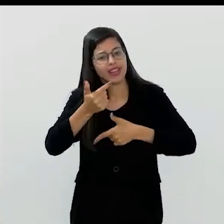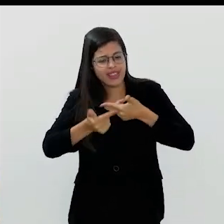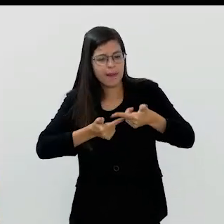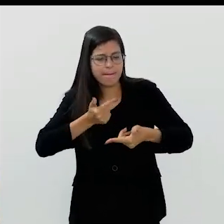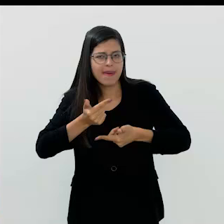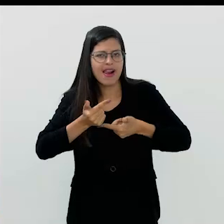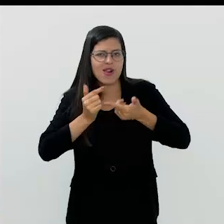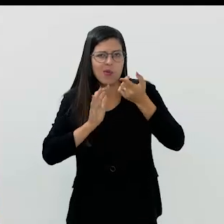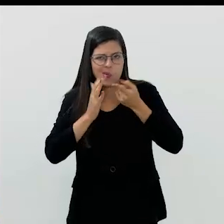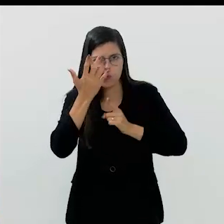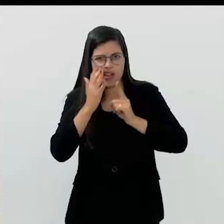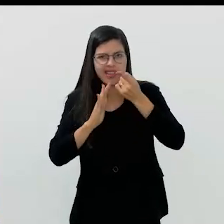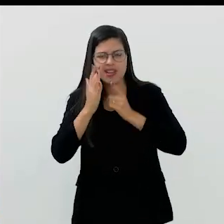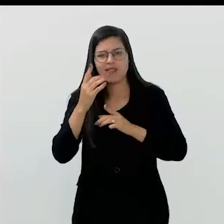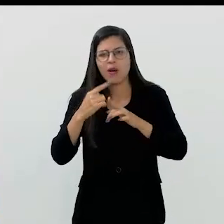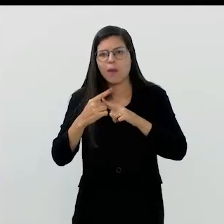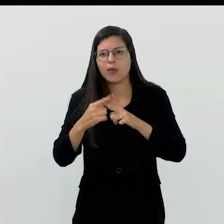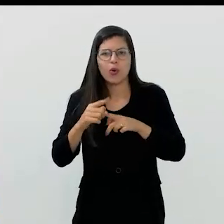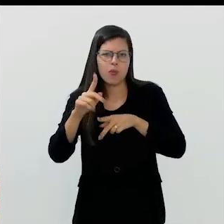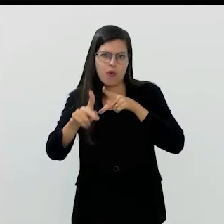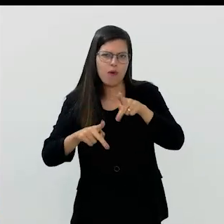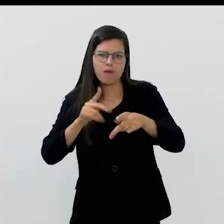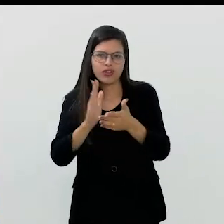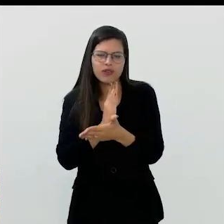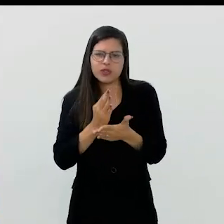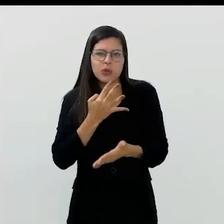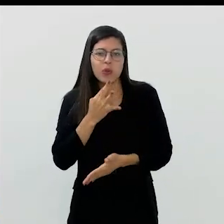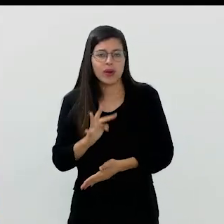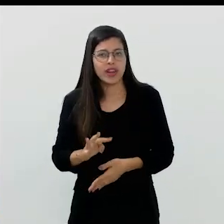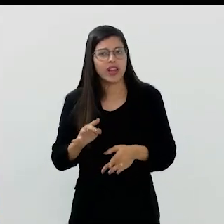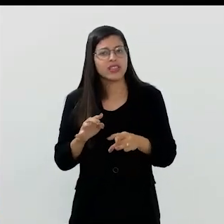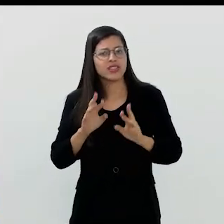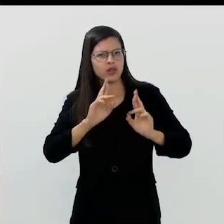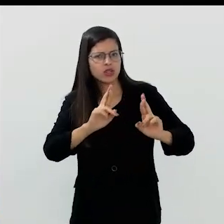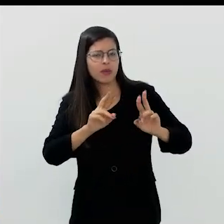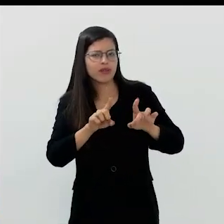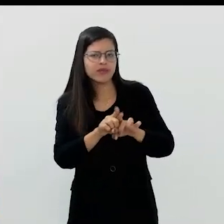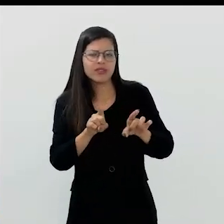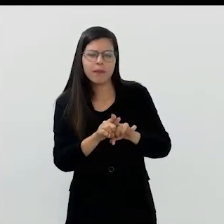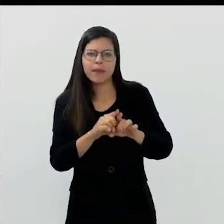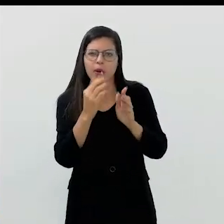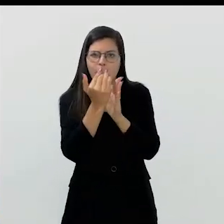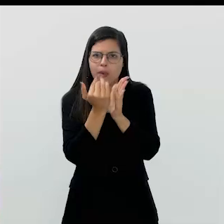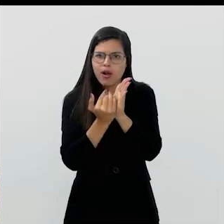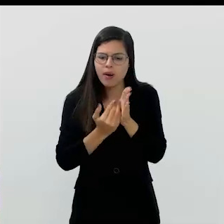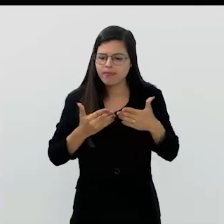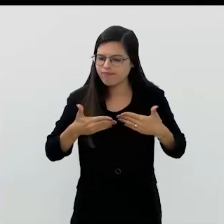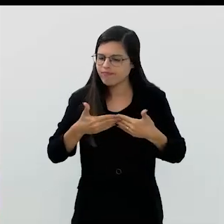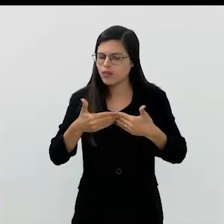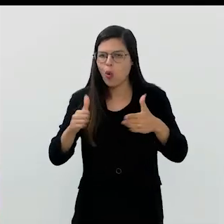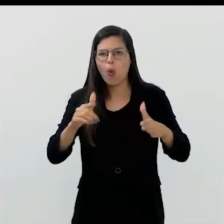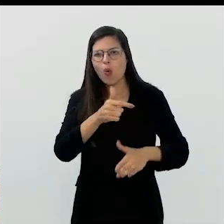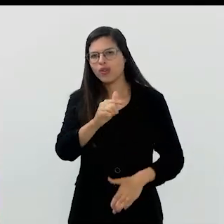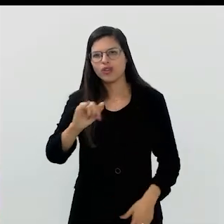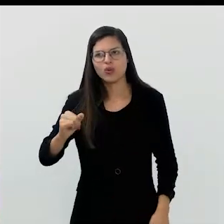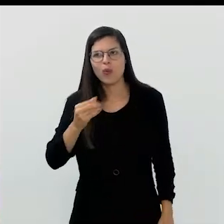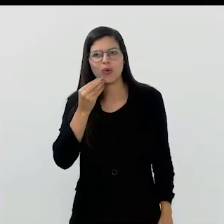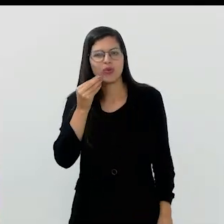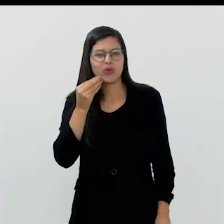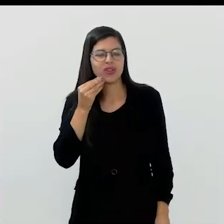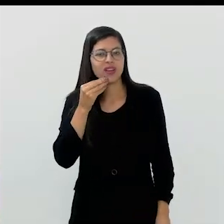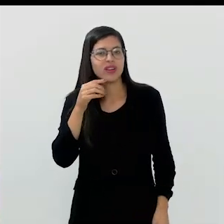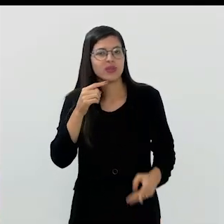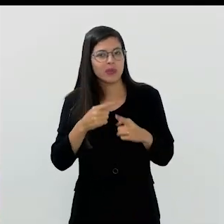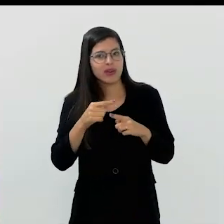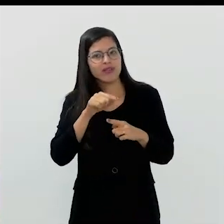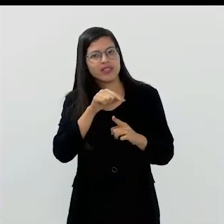carnaval para o grande público que não conhece ainda, né? E eu espero que esse programa também abra outras portas para você, fora do espaço Carnaval e Parintins,